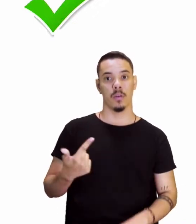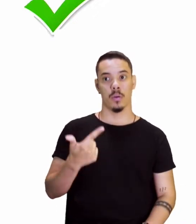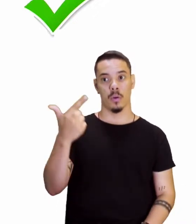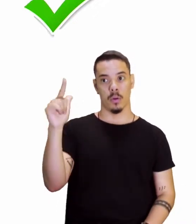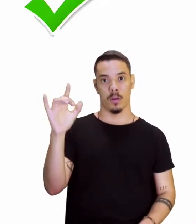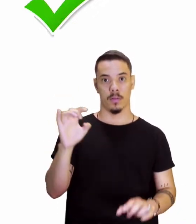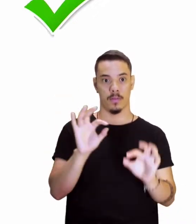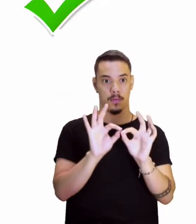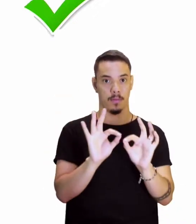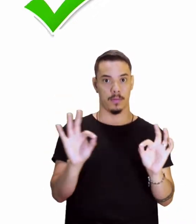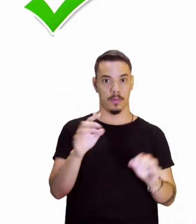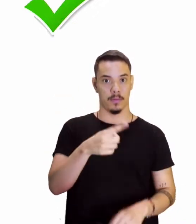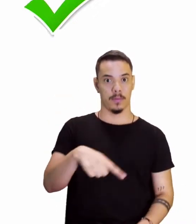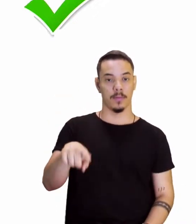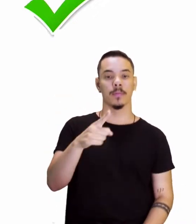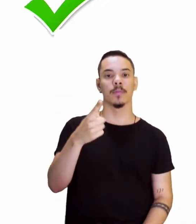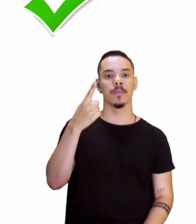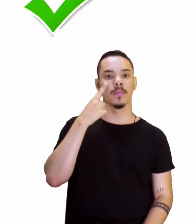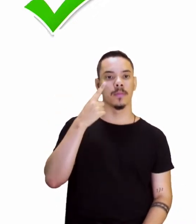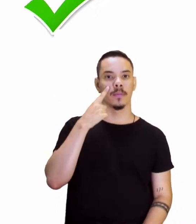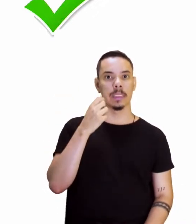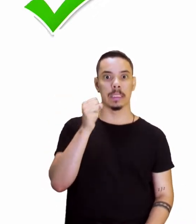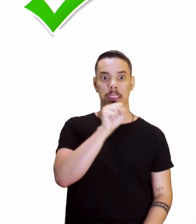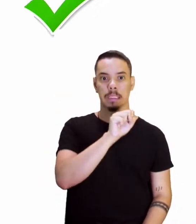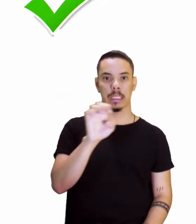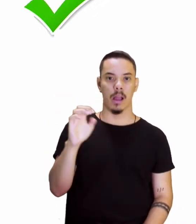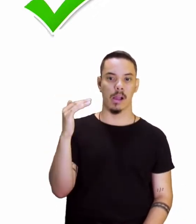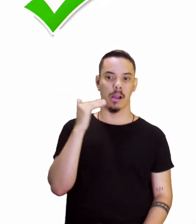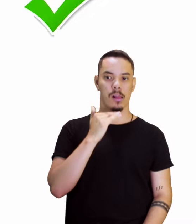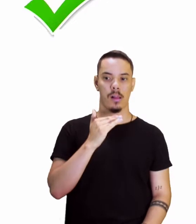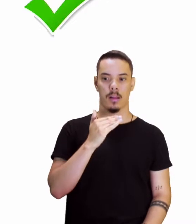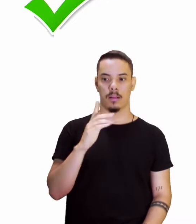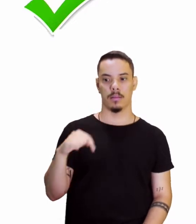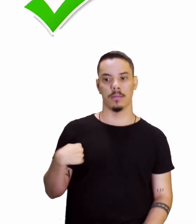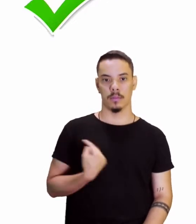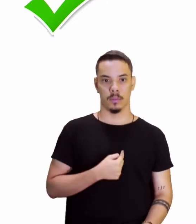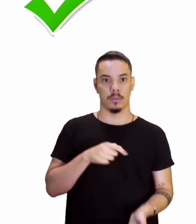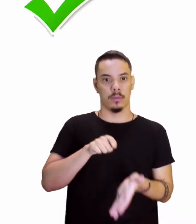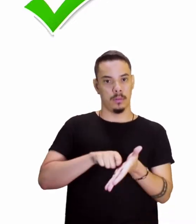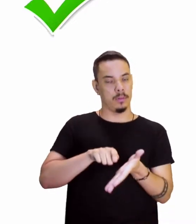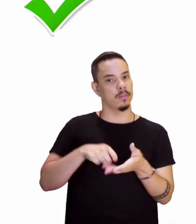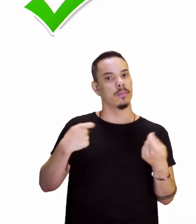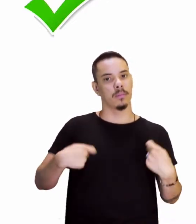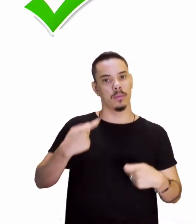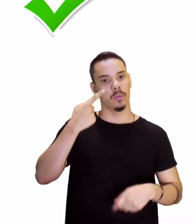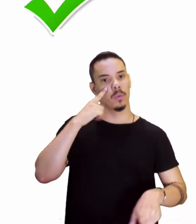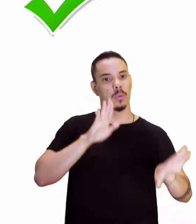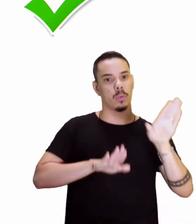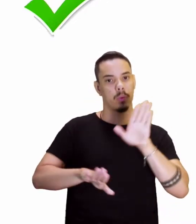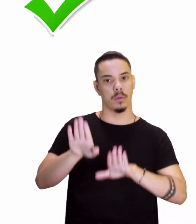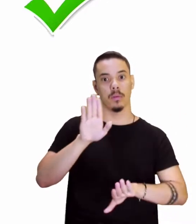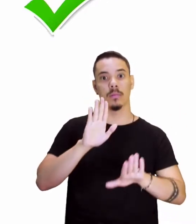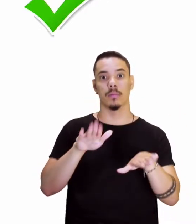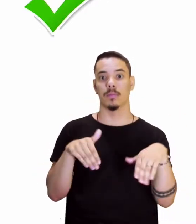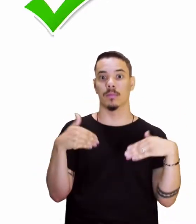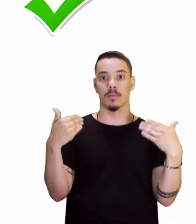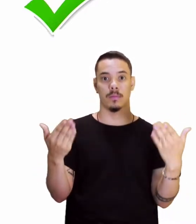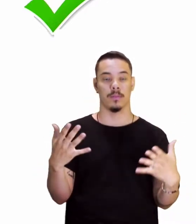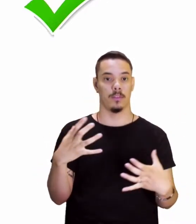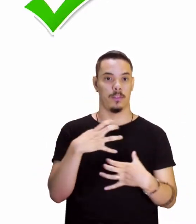você observar, que no deslize, né, na hora da escrita, a gente tem que ter muito cuidado. Qual o sentido que a gente